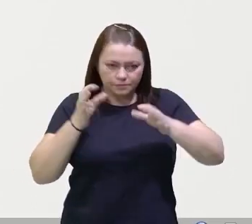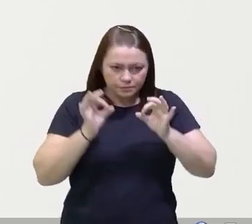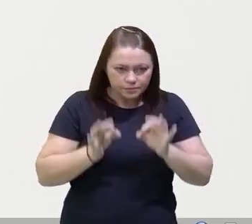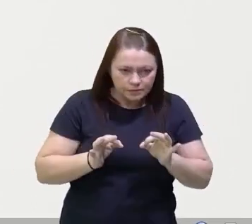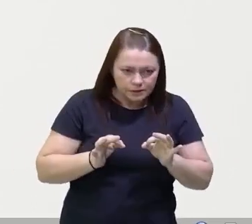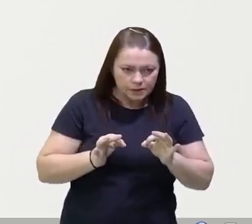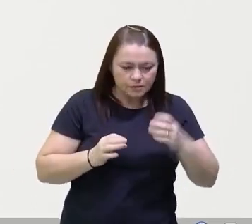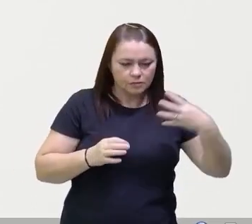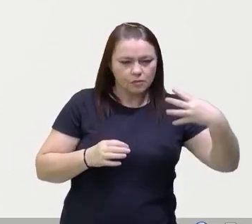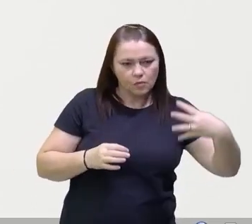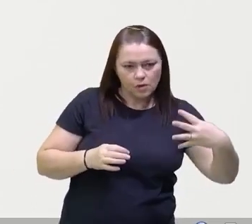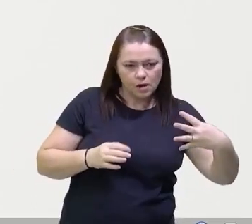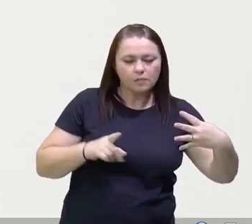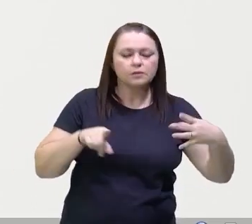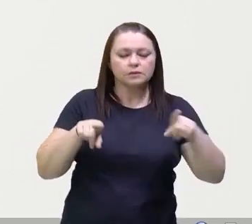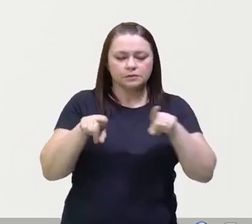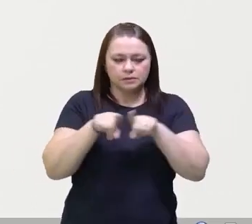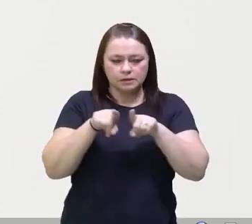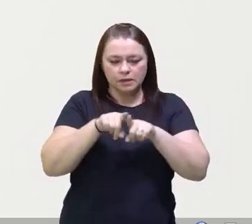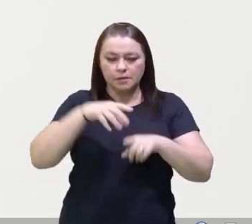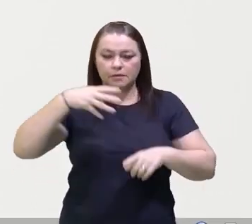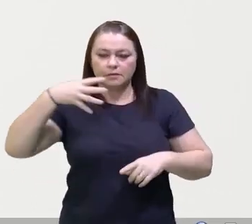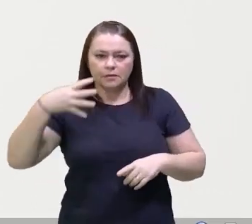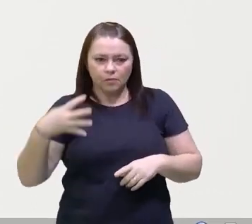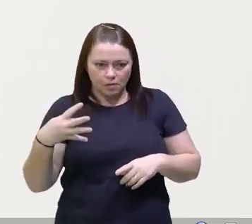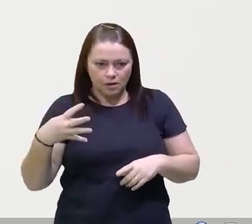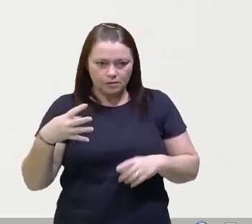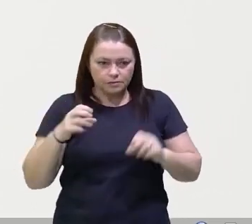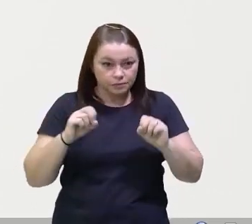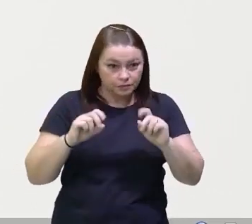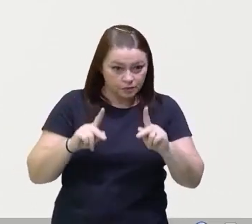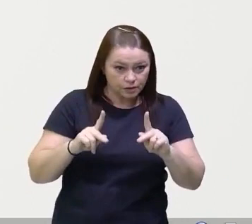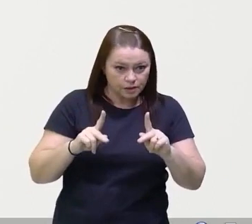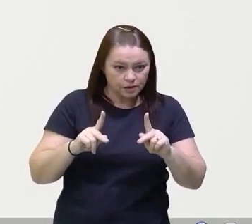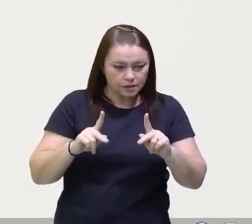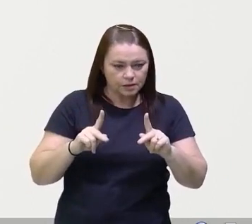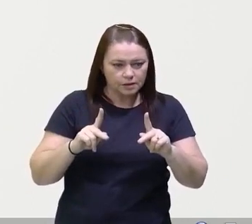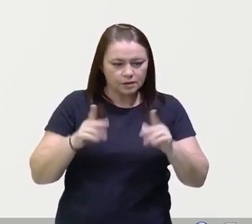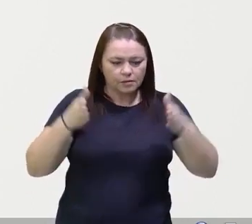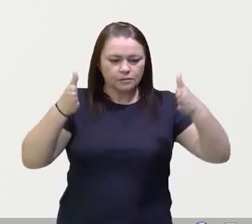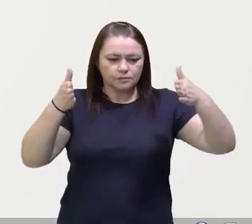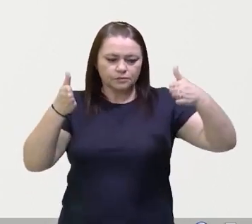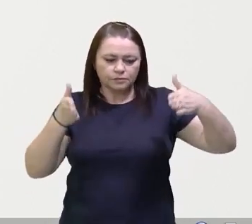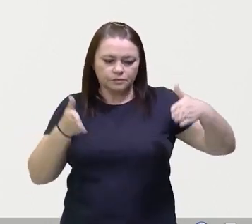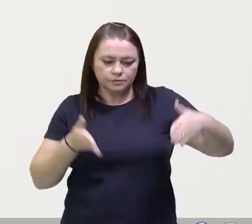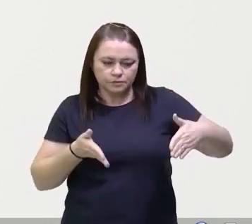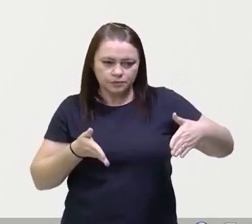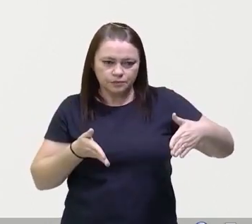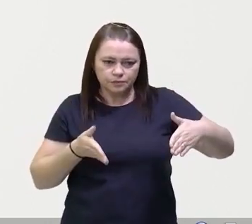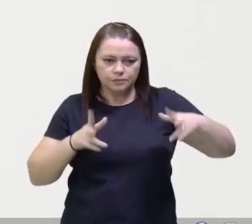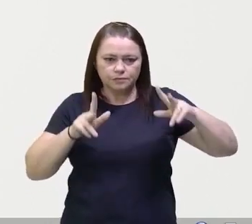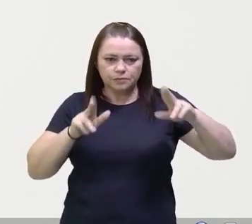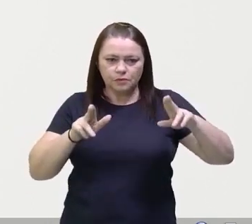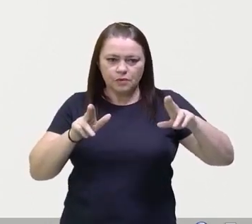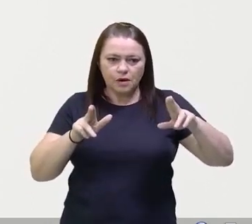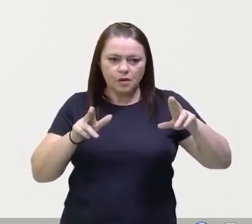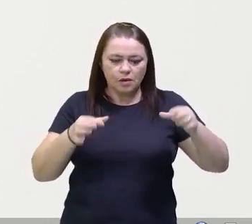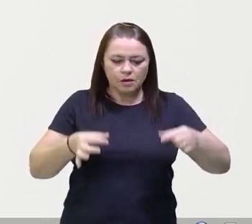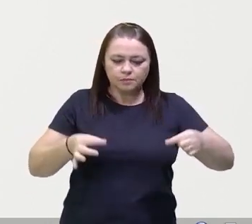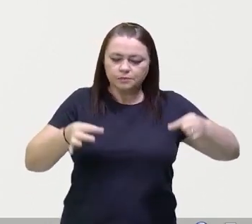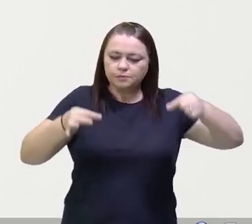vale 4, aqui também vale quanto? 4. Então, lados opostos paralelos com medidas iguais,